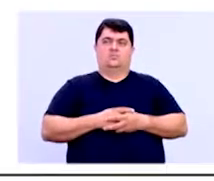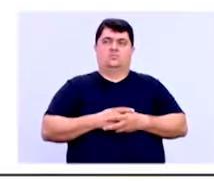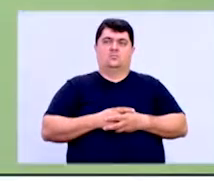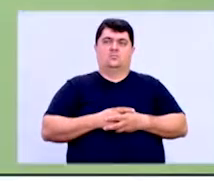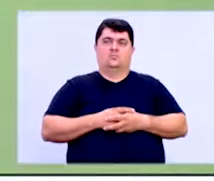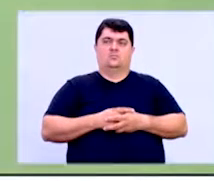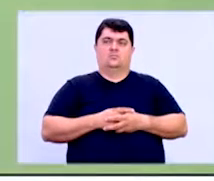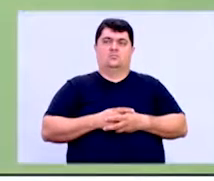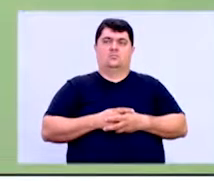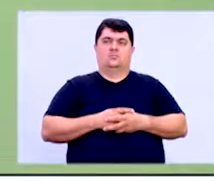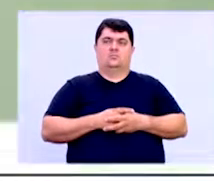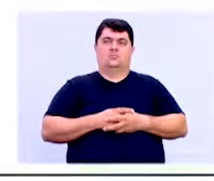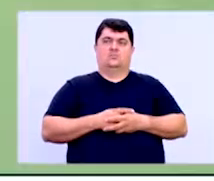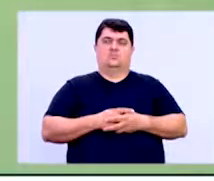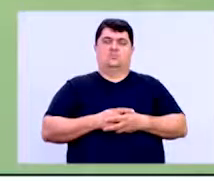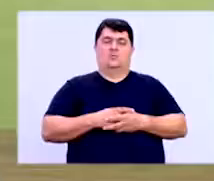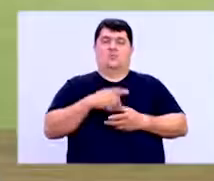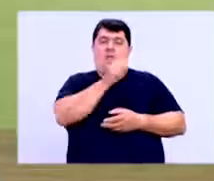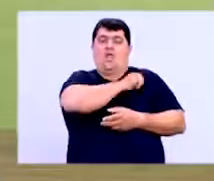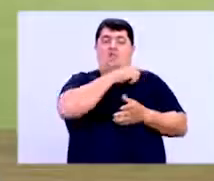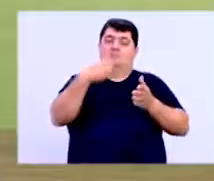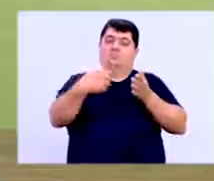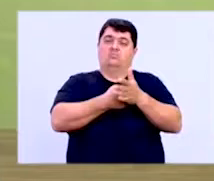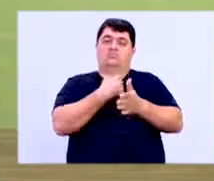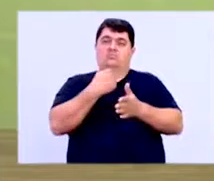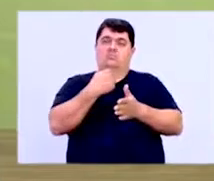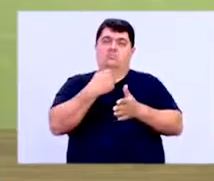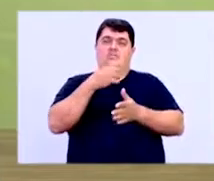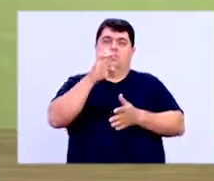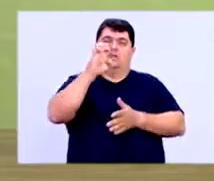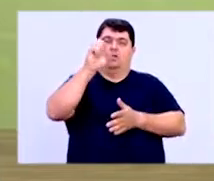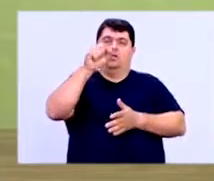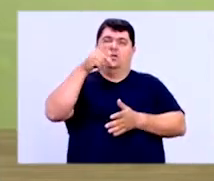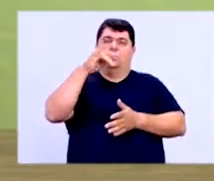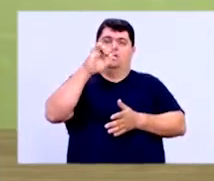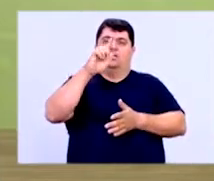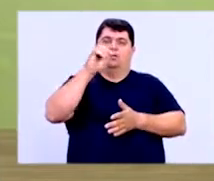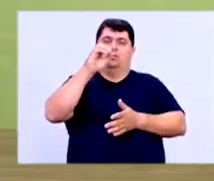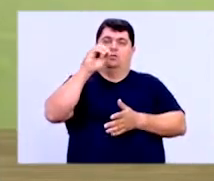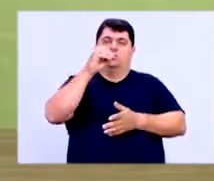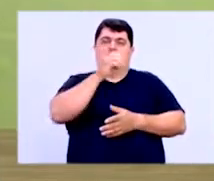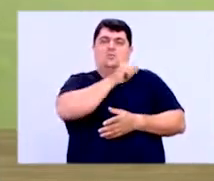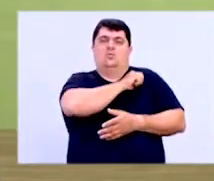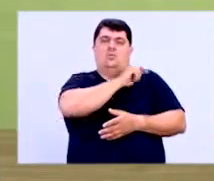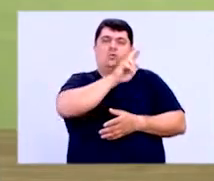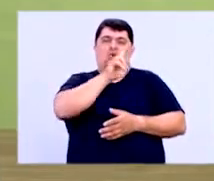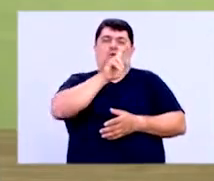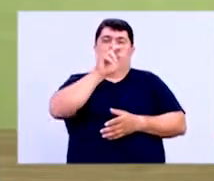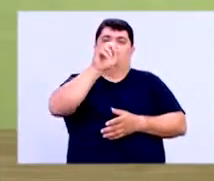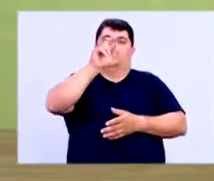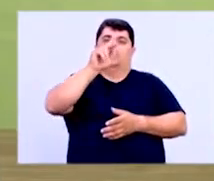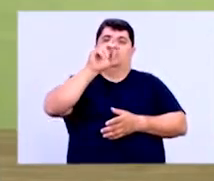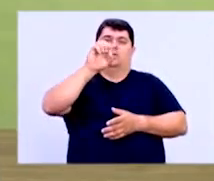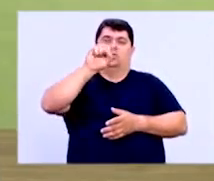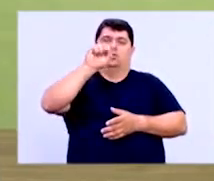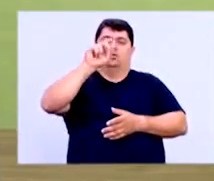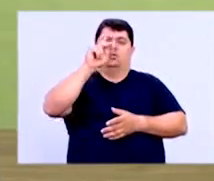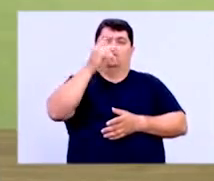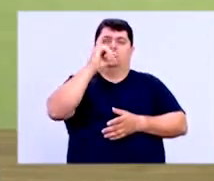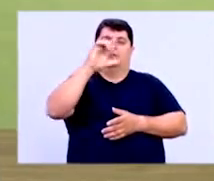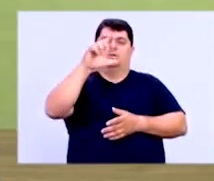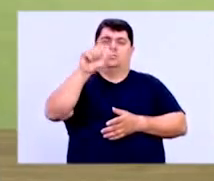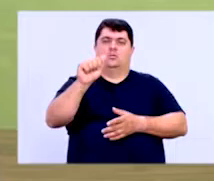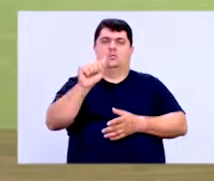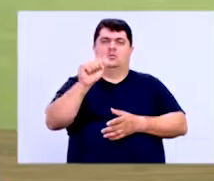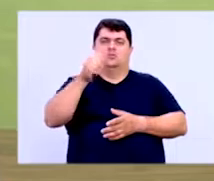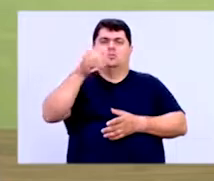Professor Luiz, um aluno pergunta aqui, aluno do Espigão do Oeste, Sheila, o 100%, o